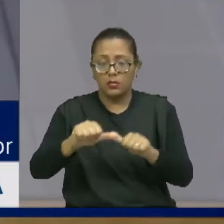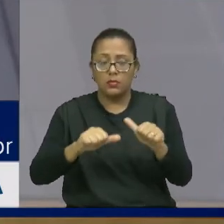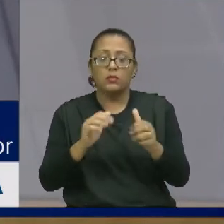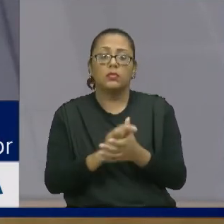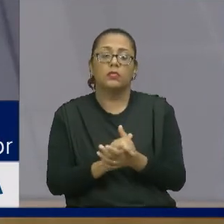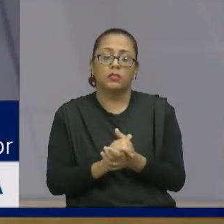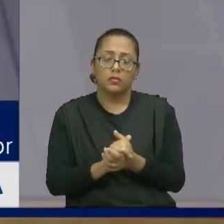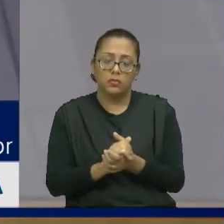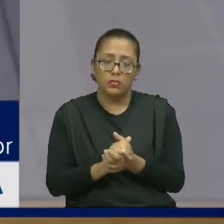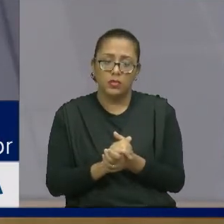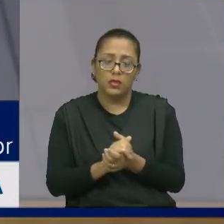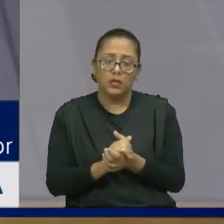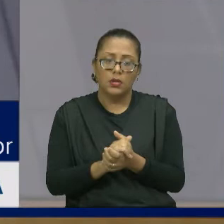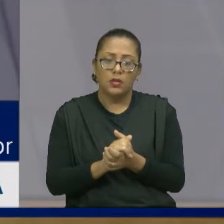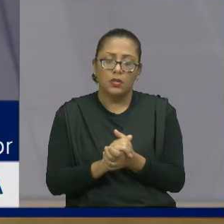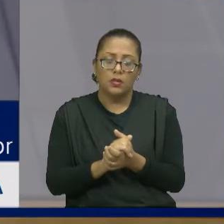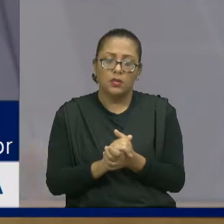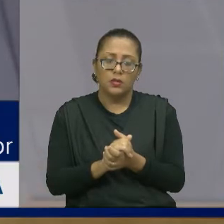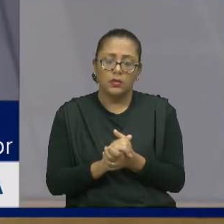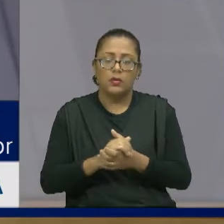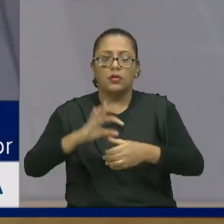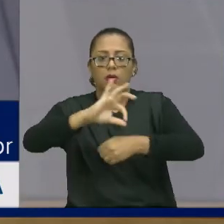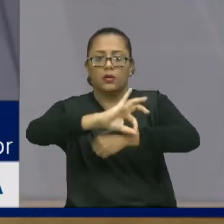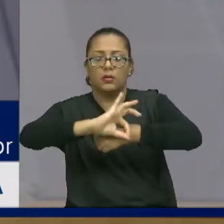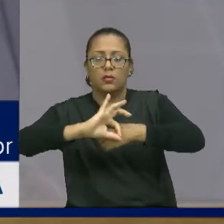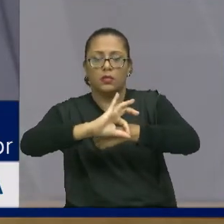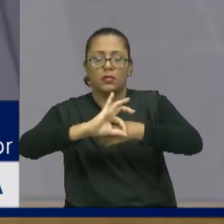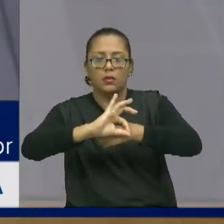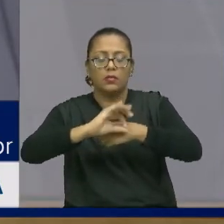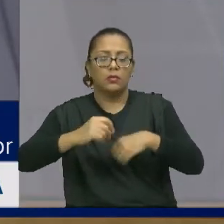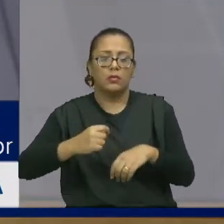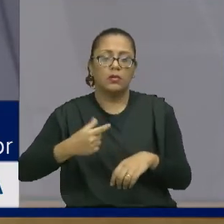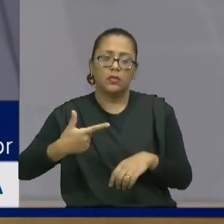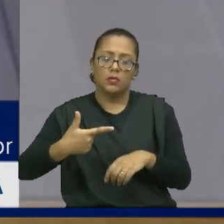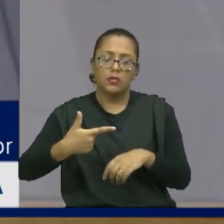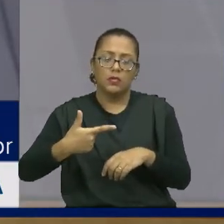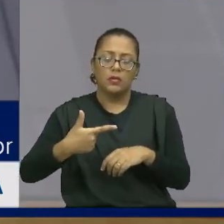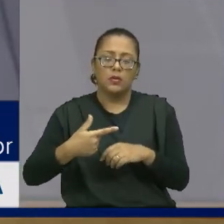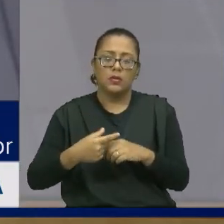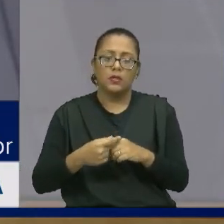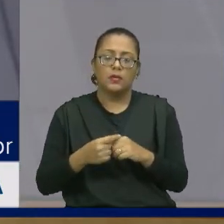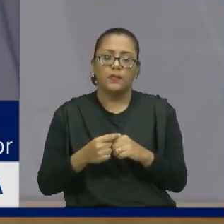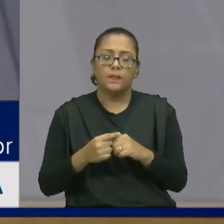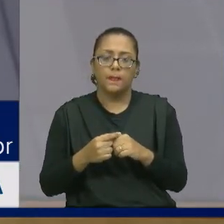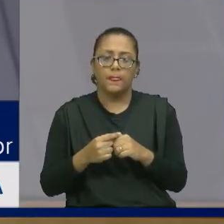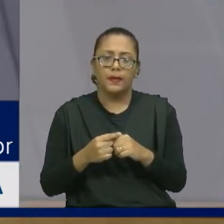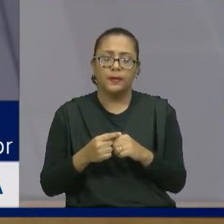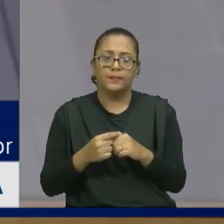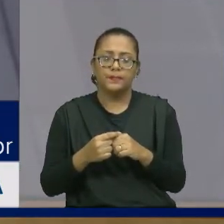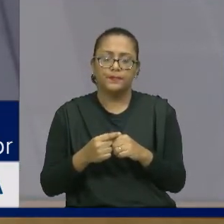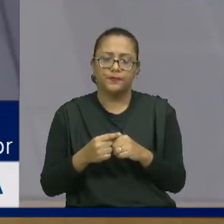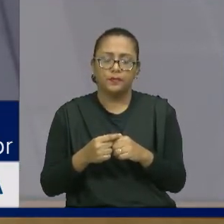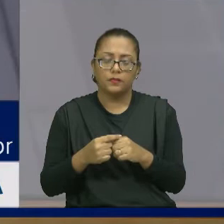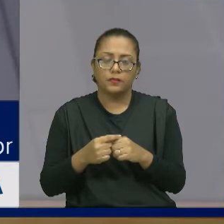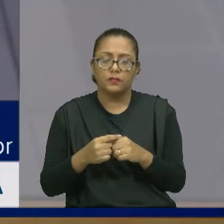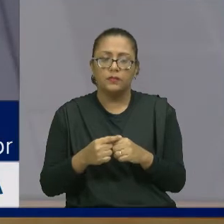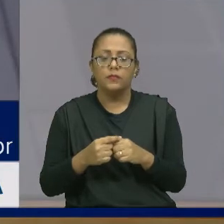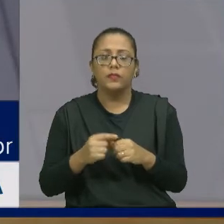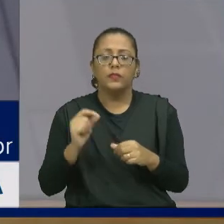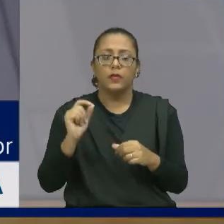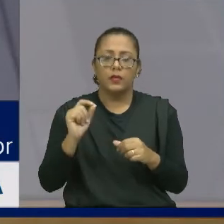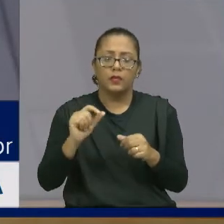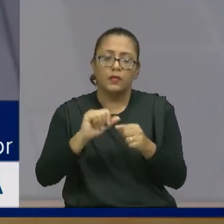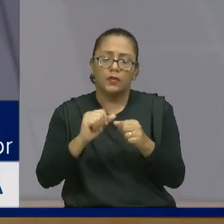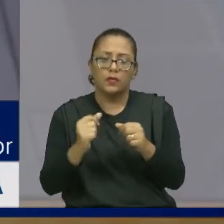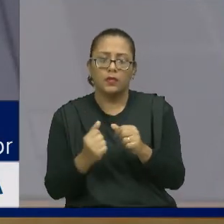abaixo. Artigo 2. Compete à Junta Municipal de Recursos,